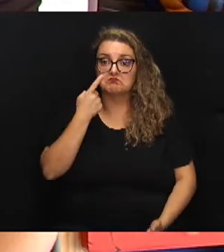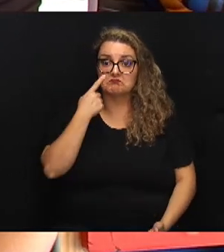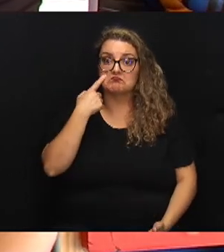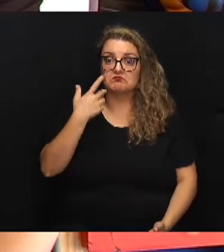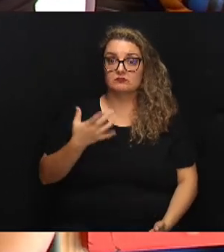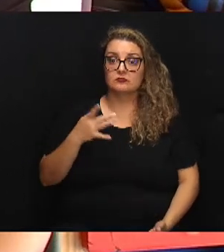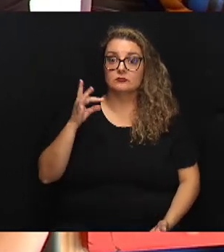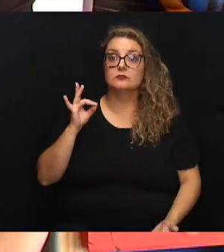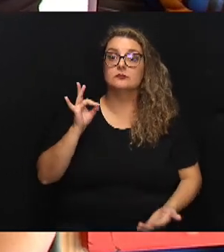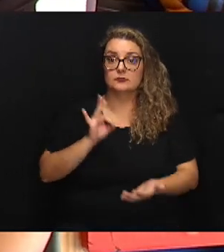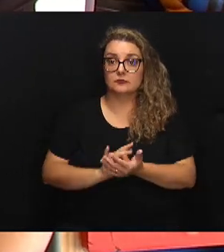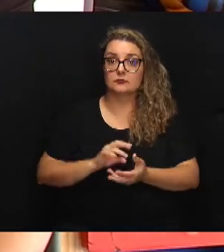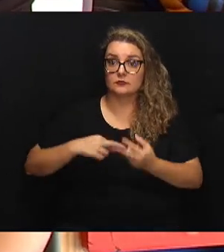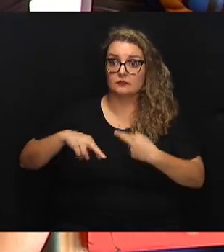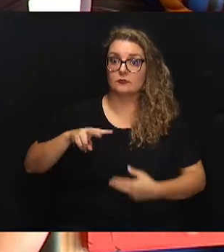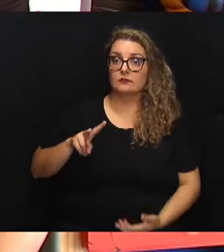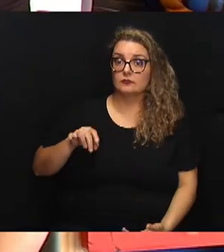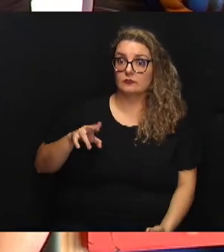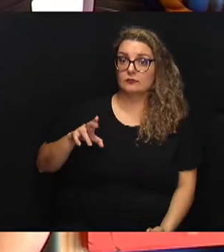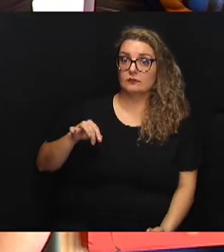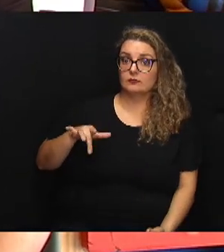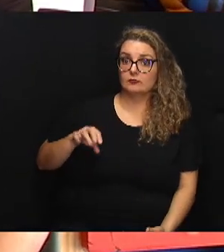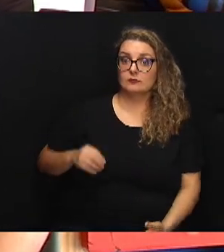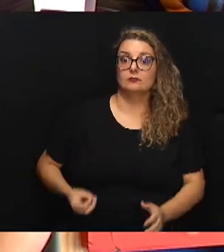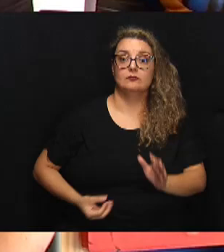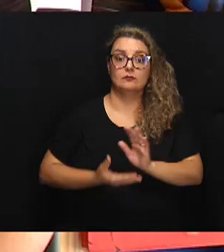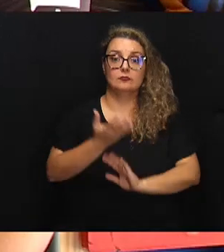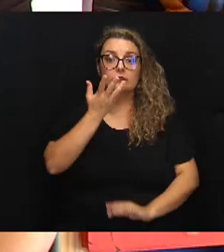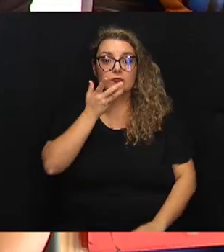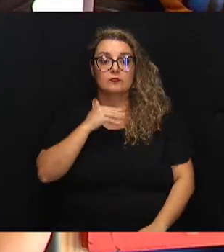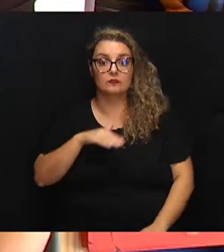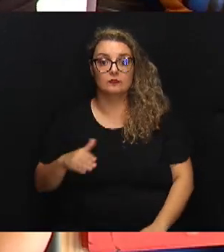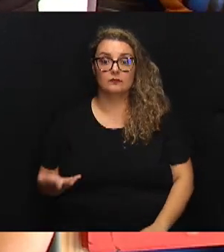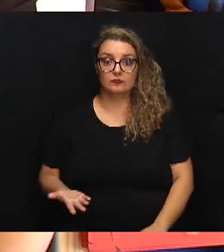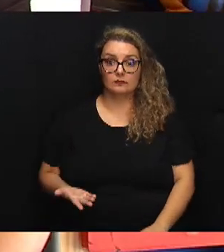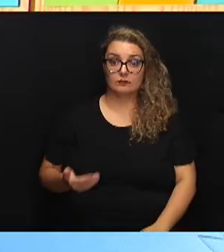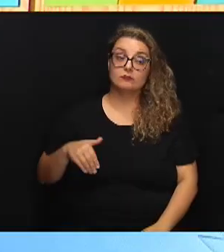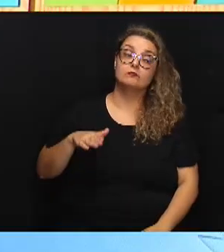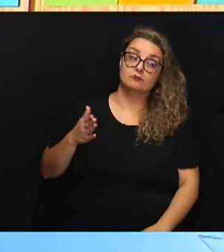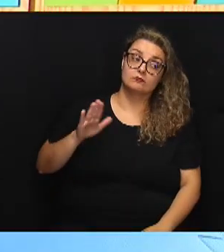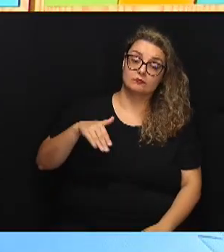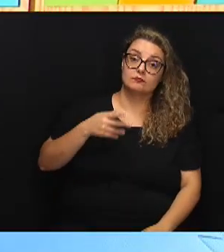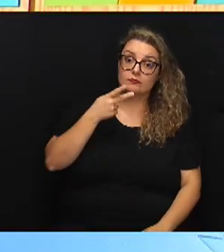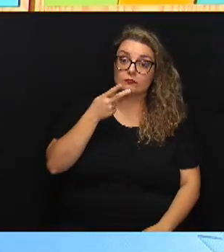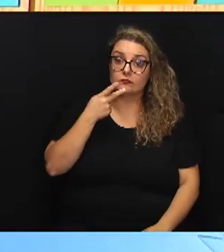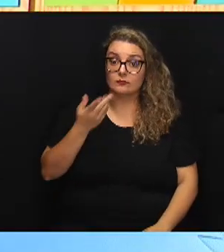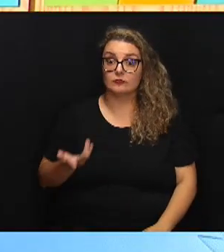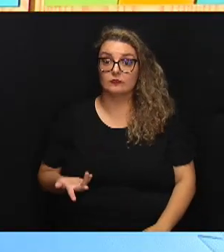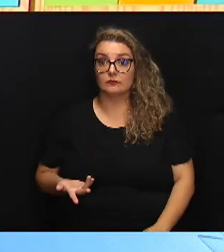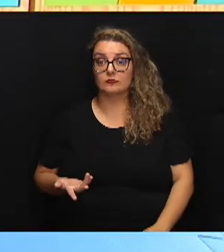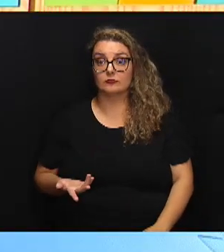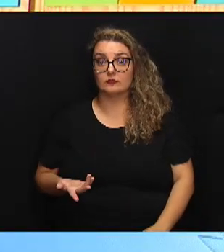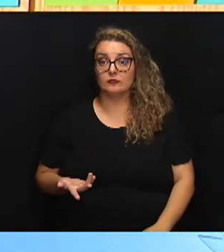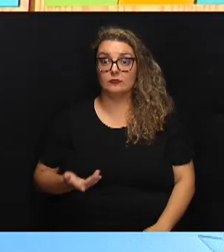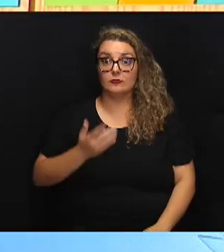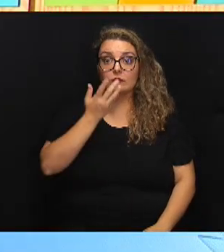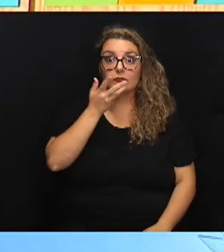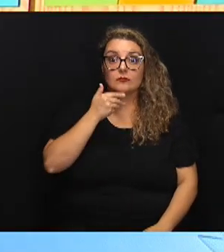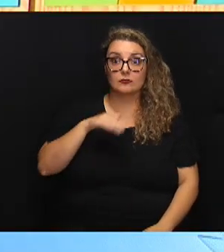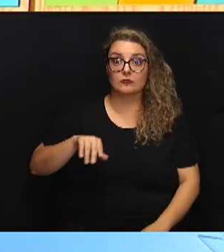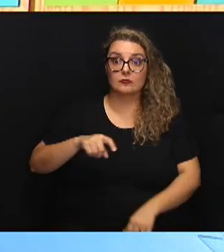realmente o vínculo que a gente cria com as crianças, né? E ainda mais quando a gente fala de crianças que estão